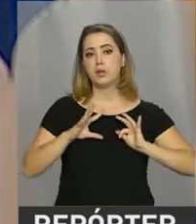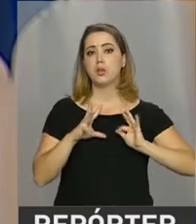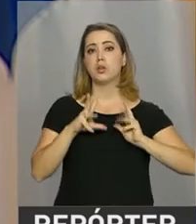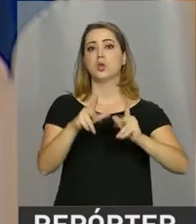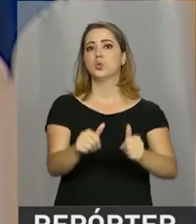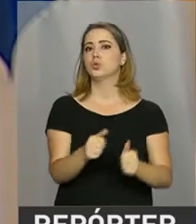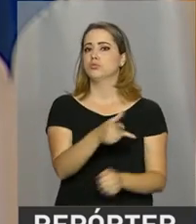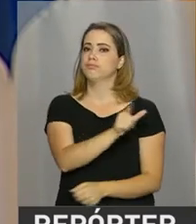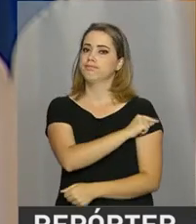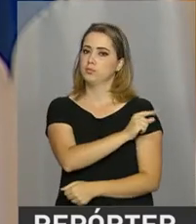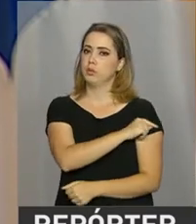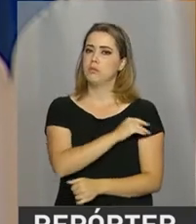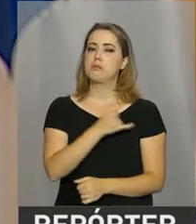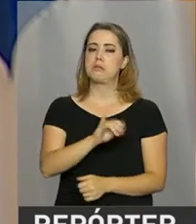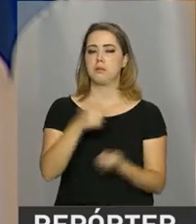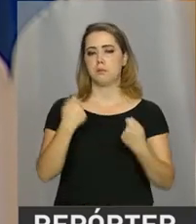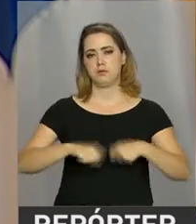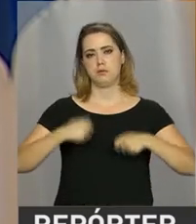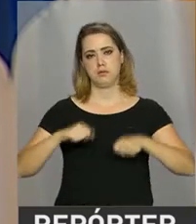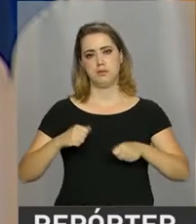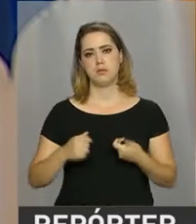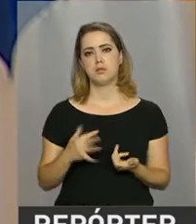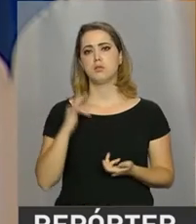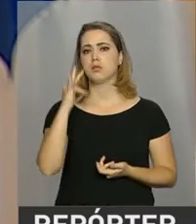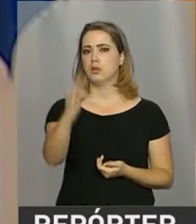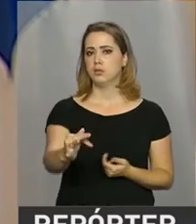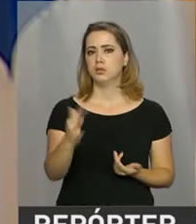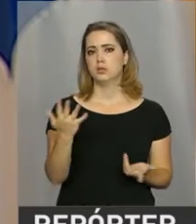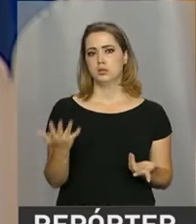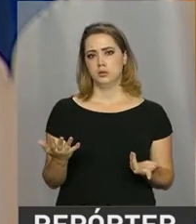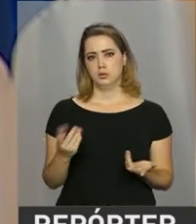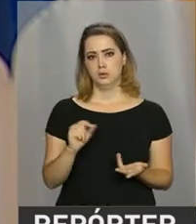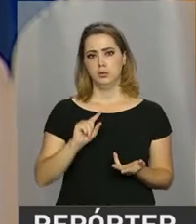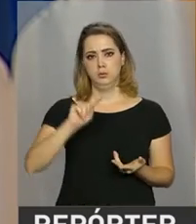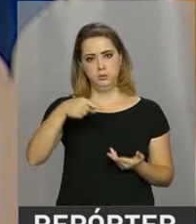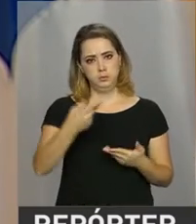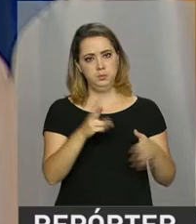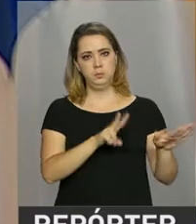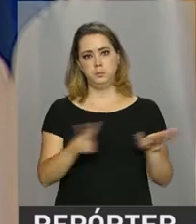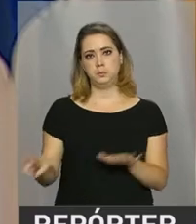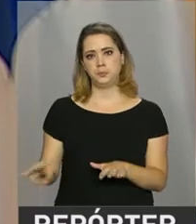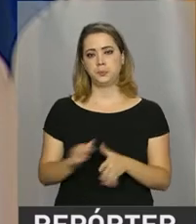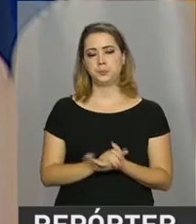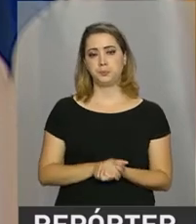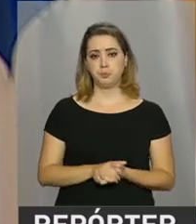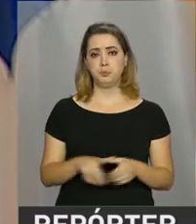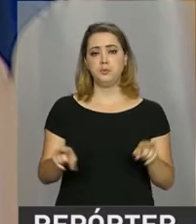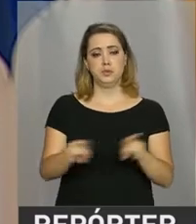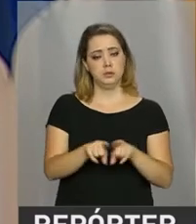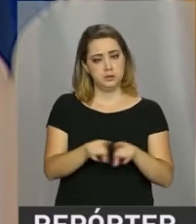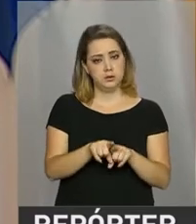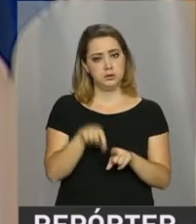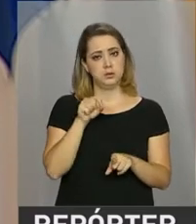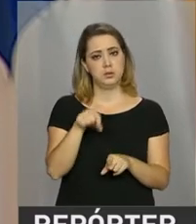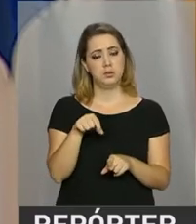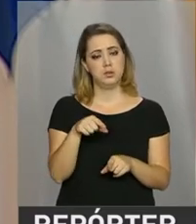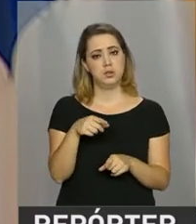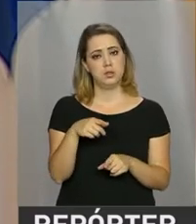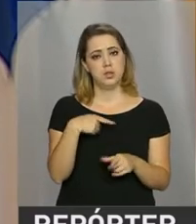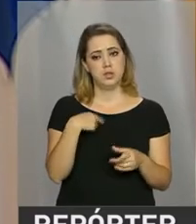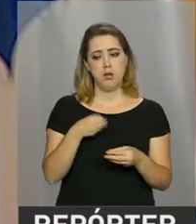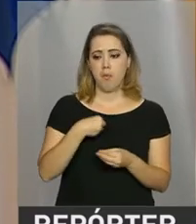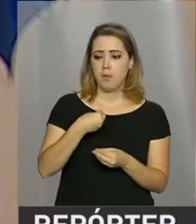não é para qualquer demanda que venha se apresentar nas próximas semanas bem como a logística de